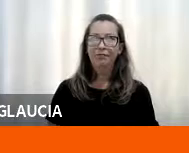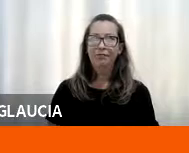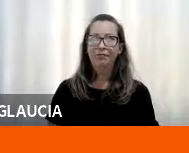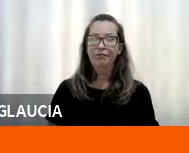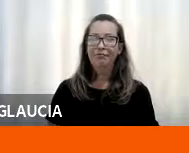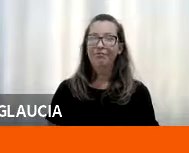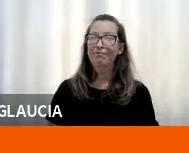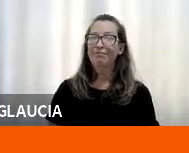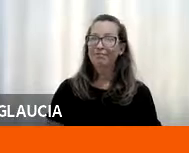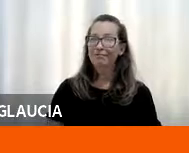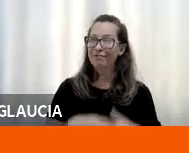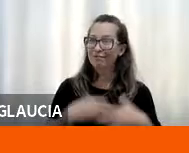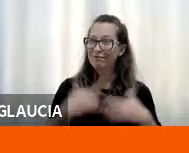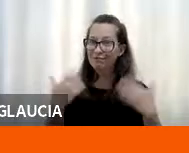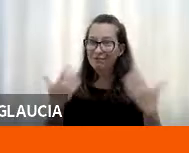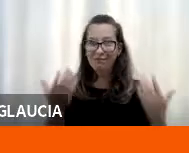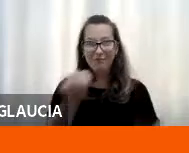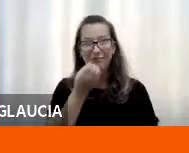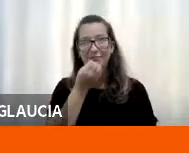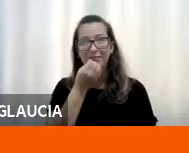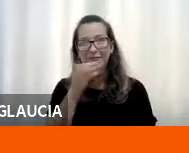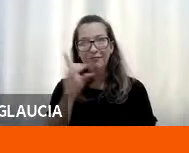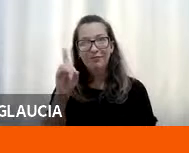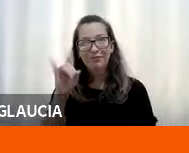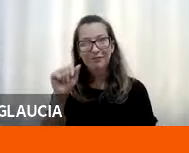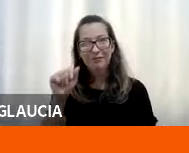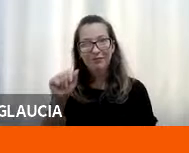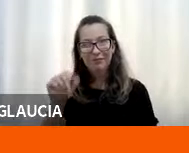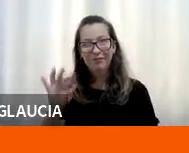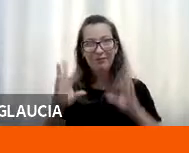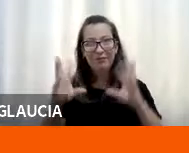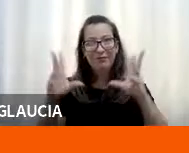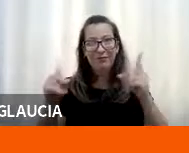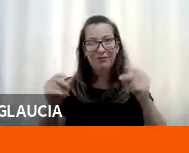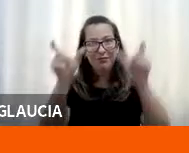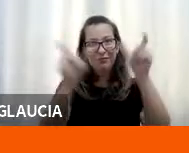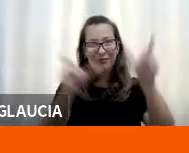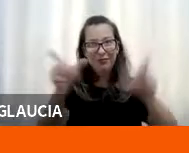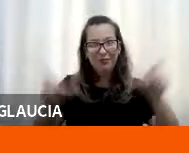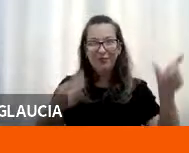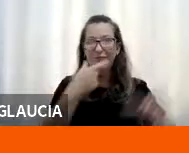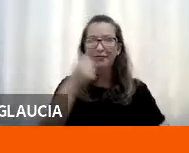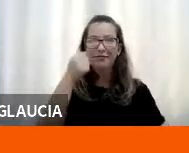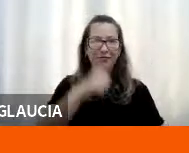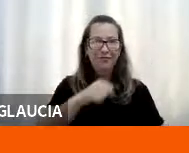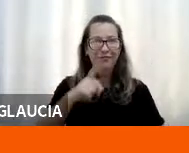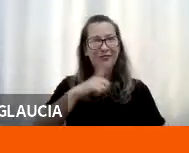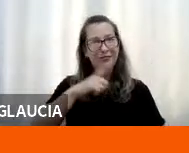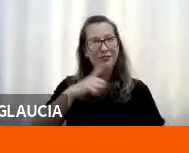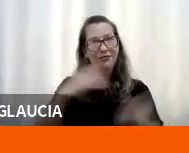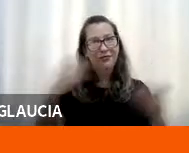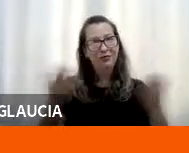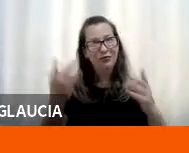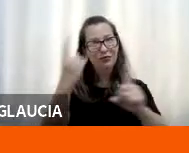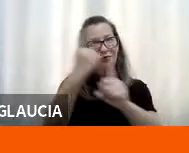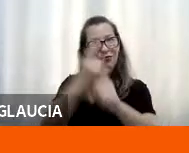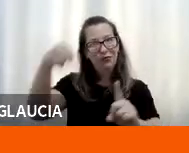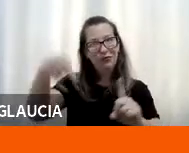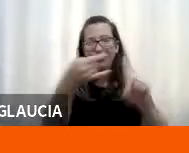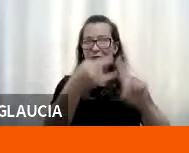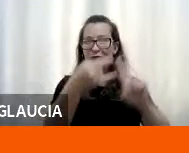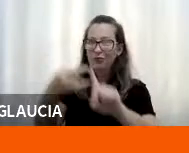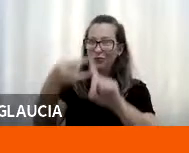bom dia a todas e todos que participam desse encontro. Gostaria de